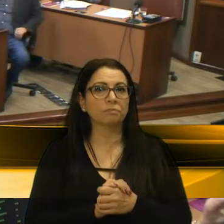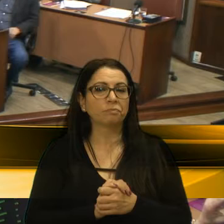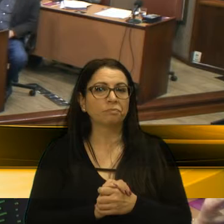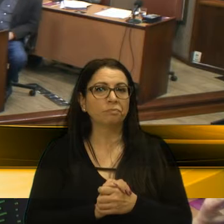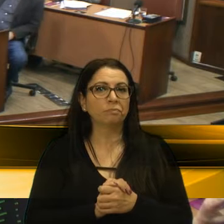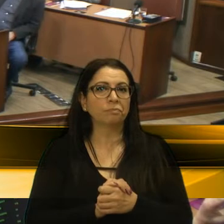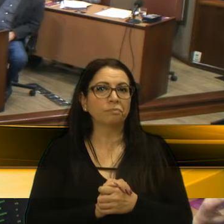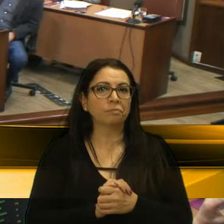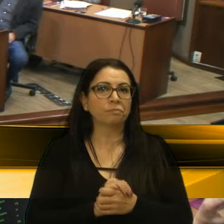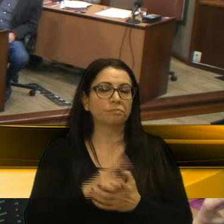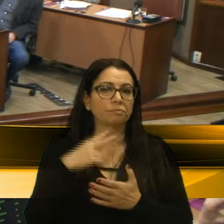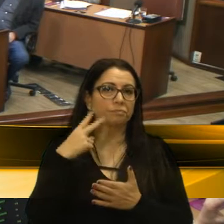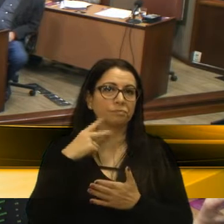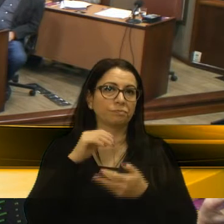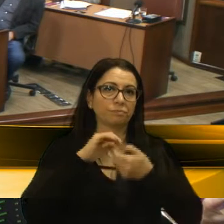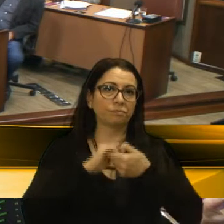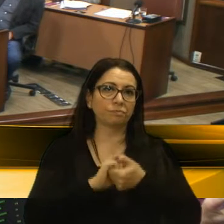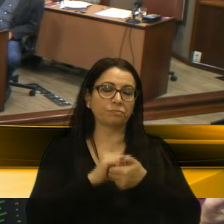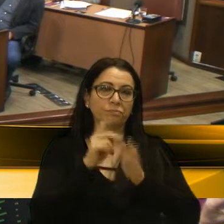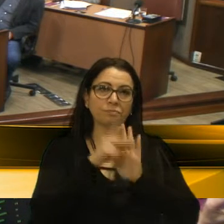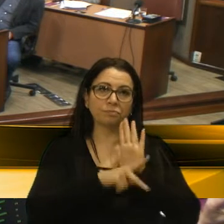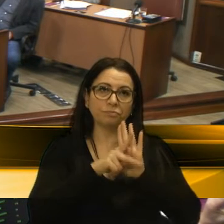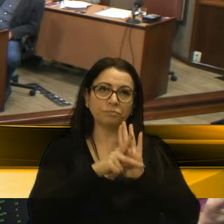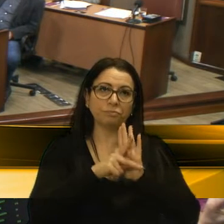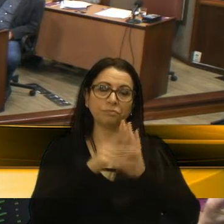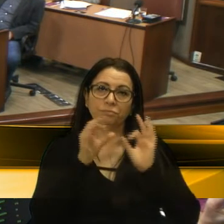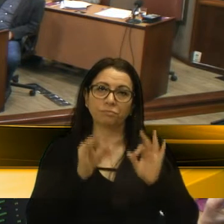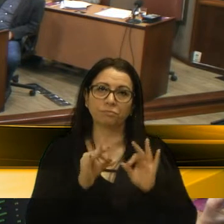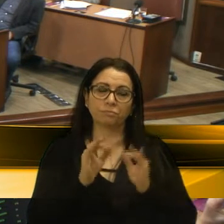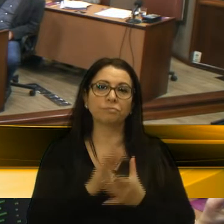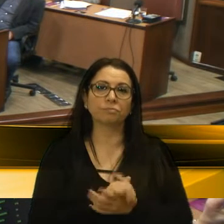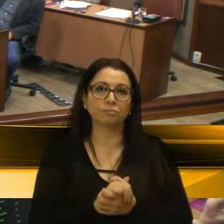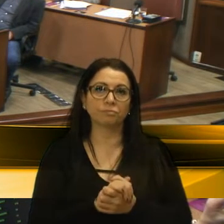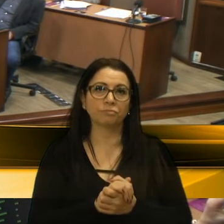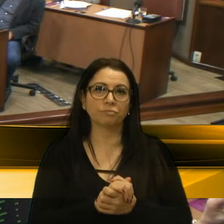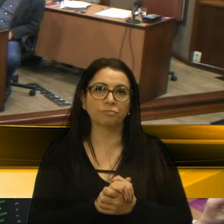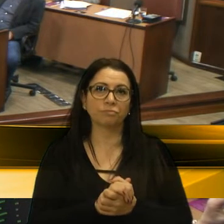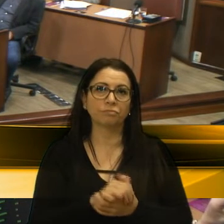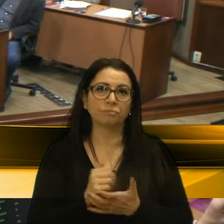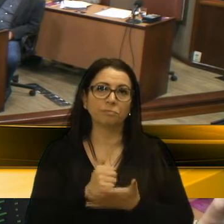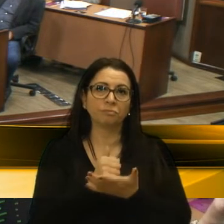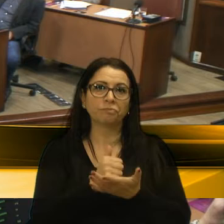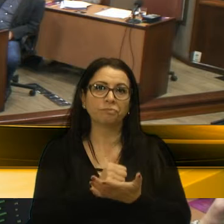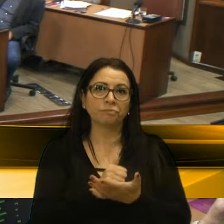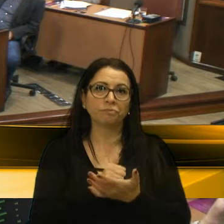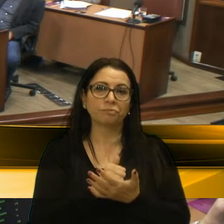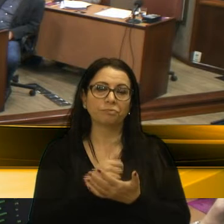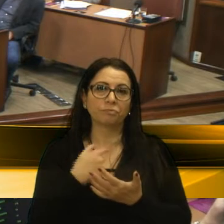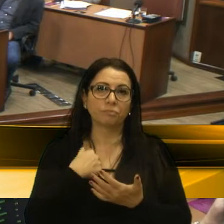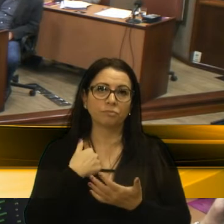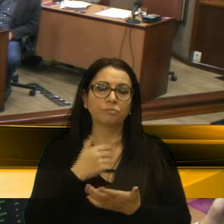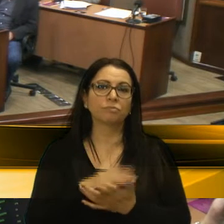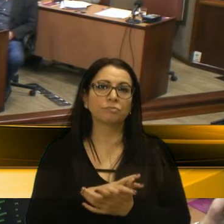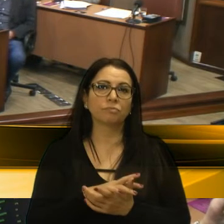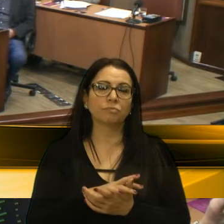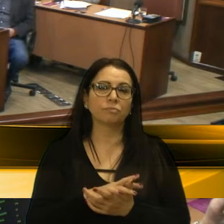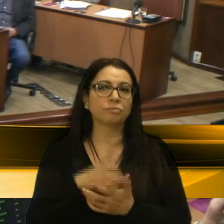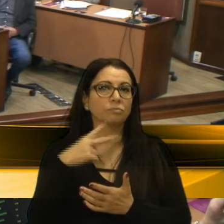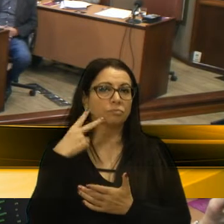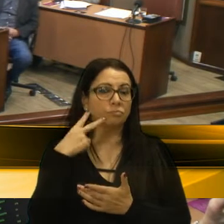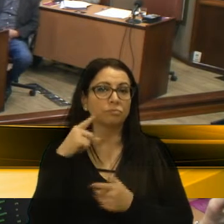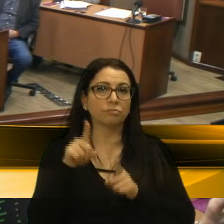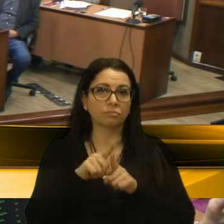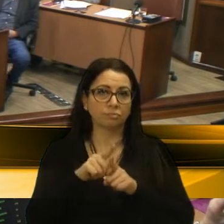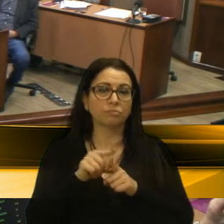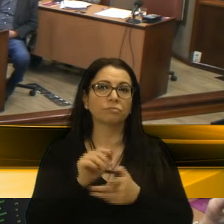Vereadora, cumprimento o seu projeto, né, com certeza terá o apoio, né, deste vereador. Mas, vereadora, a senhora